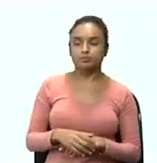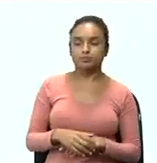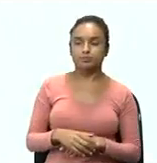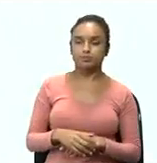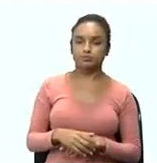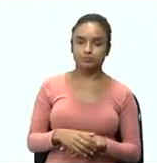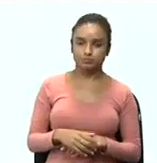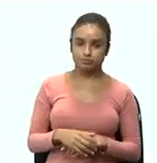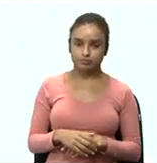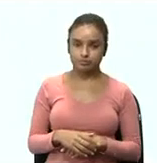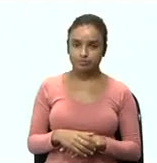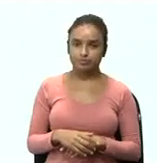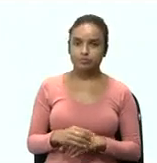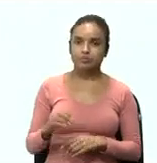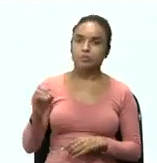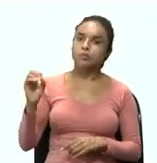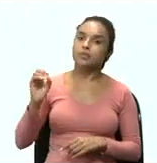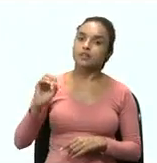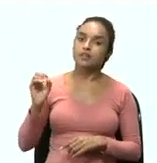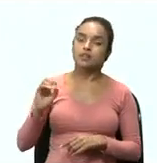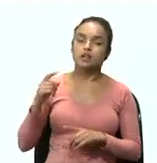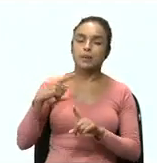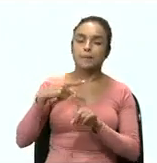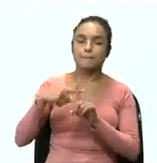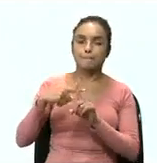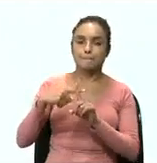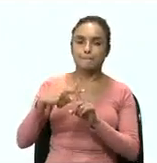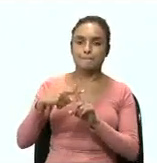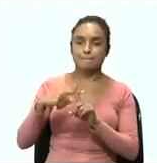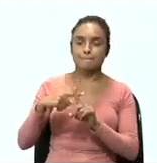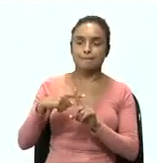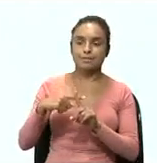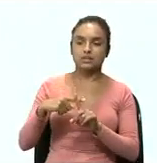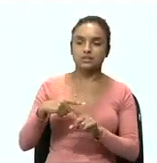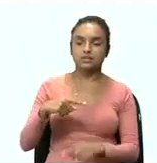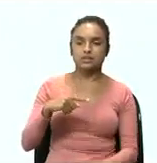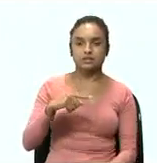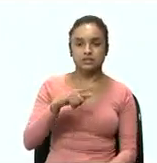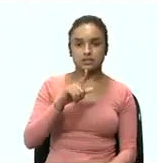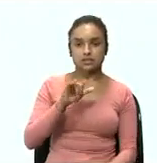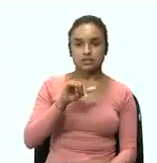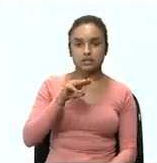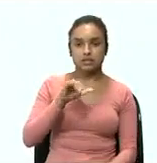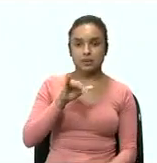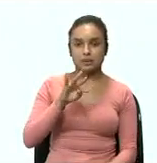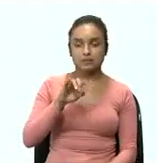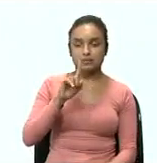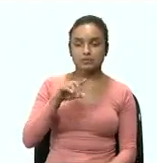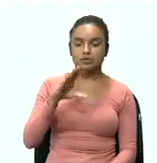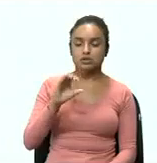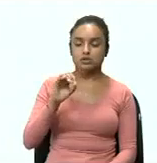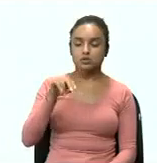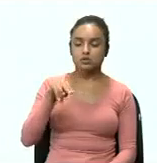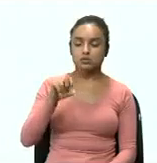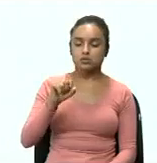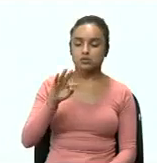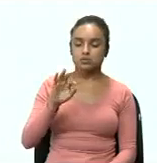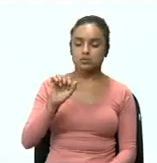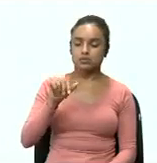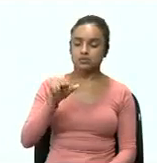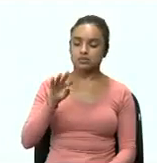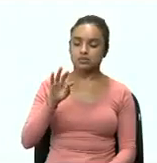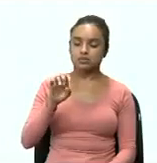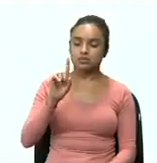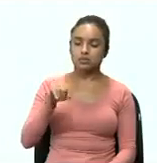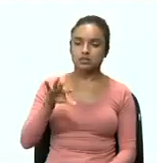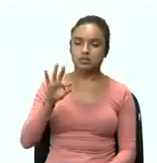mais. Eu tenho o limite numa função constante. O limite da função constante é essa constante da função. Então, o limite